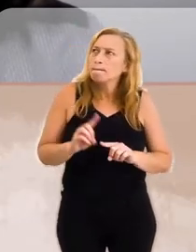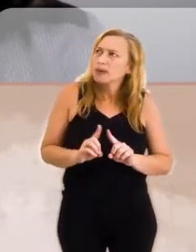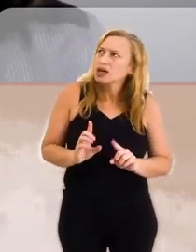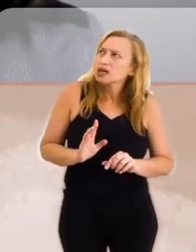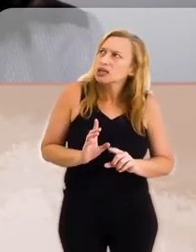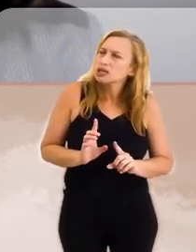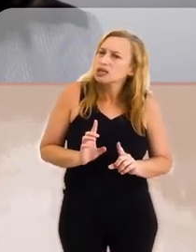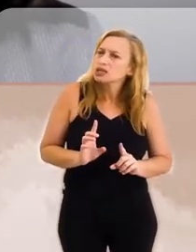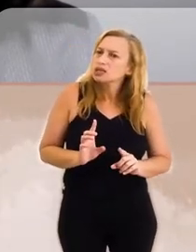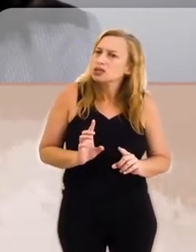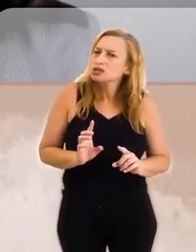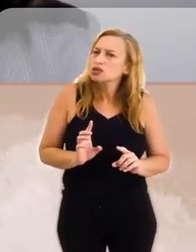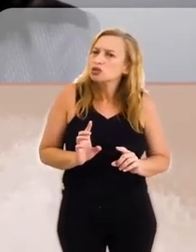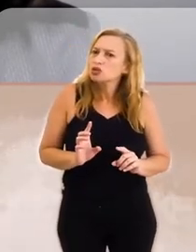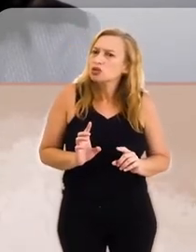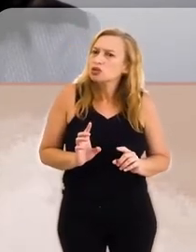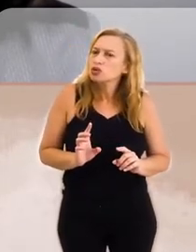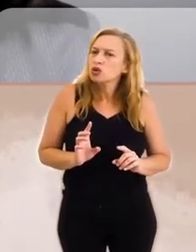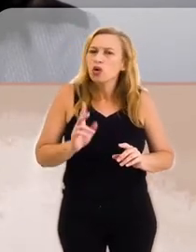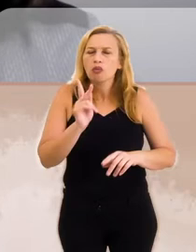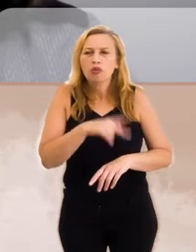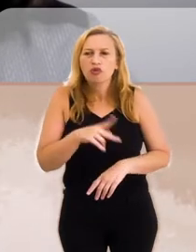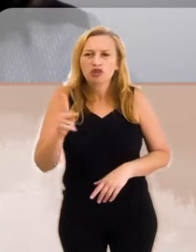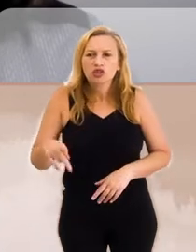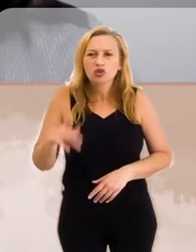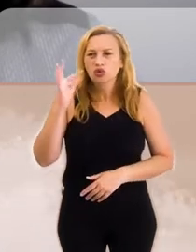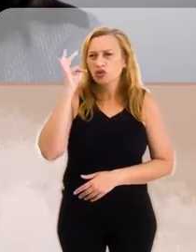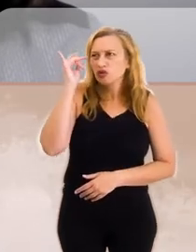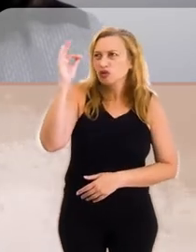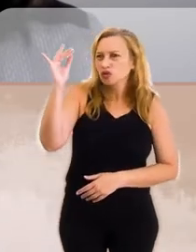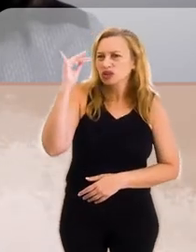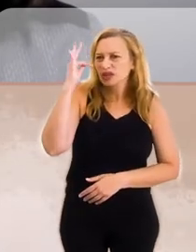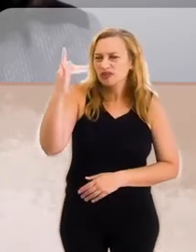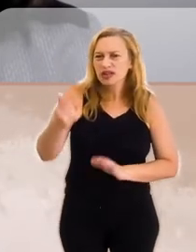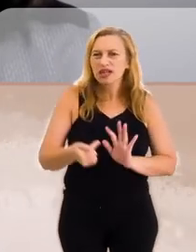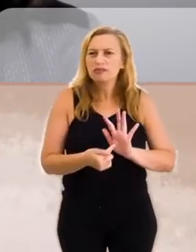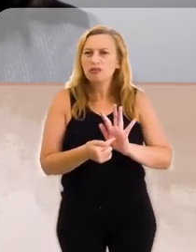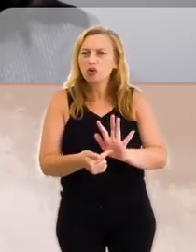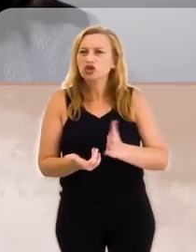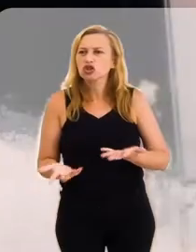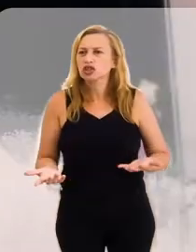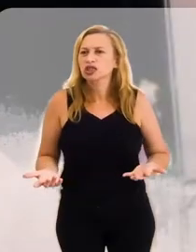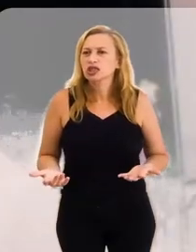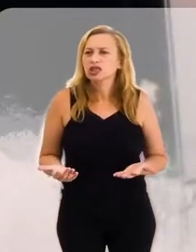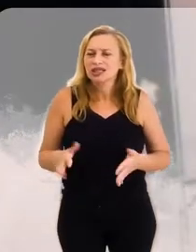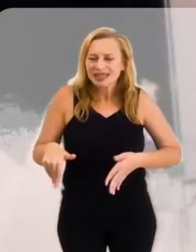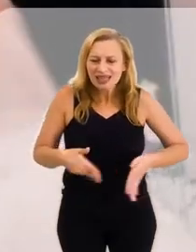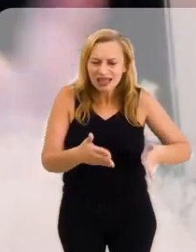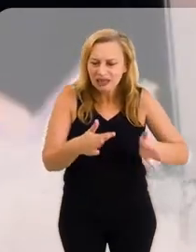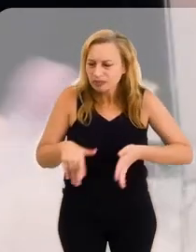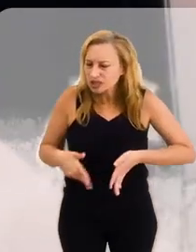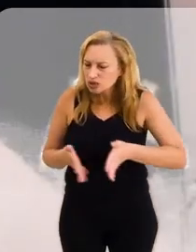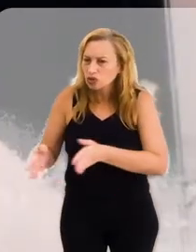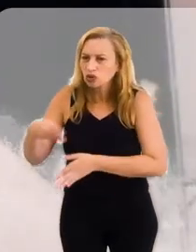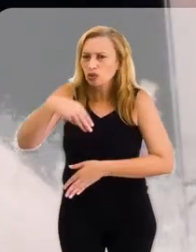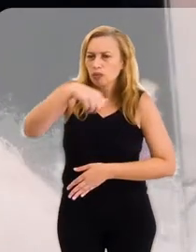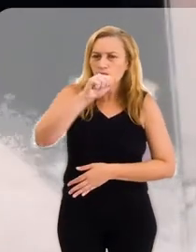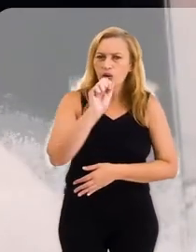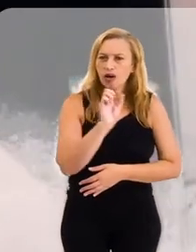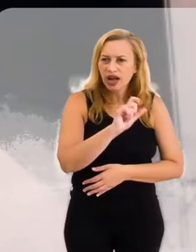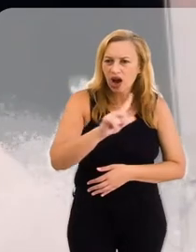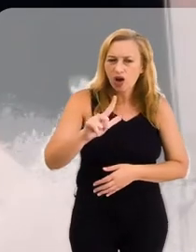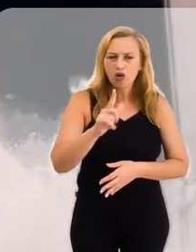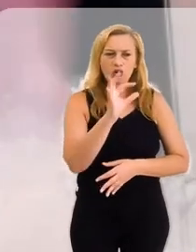mas quando o professor de Filosofia ele aponta caminhos